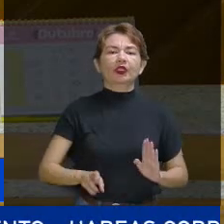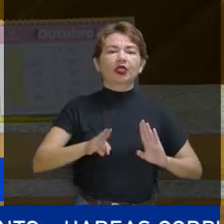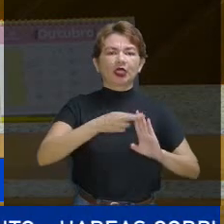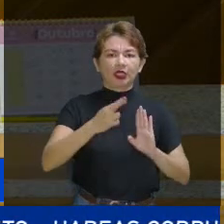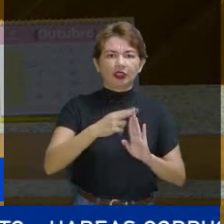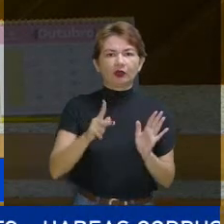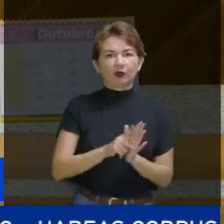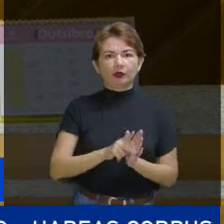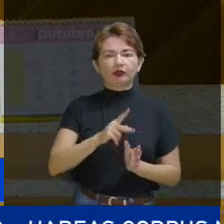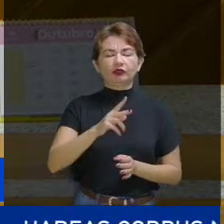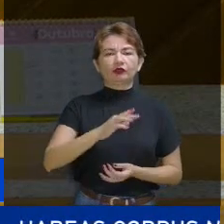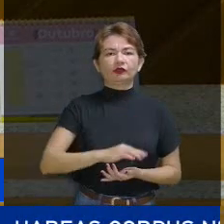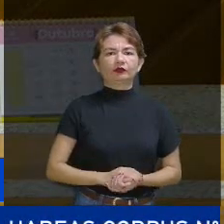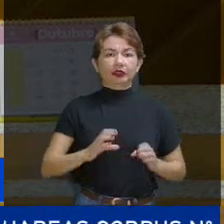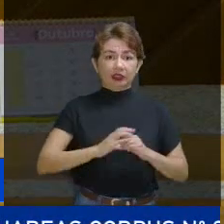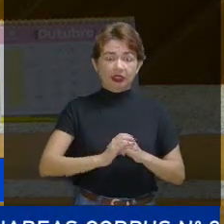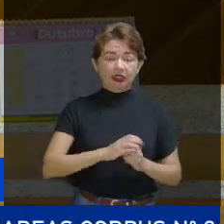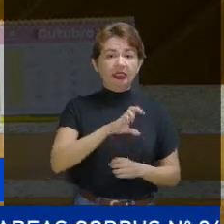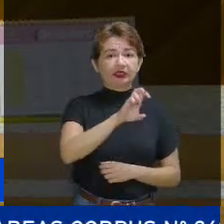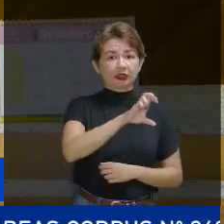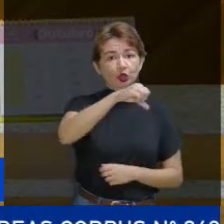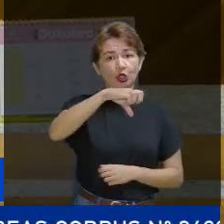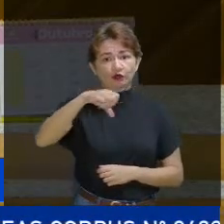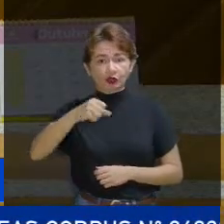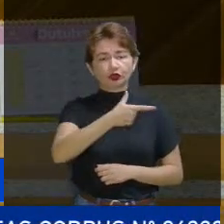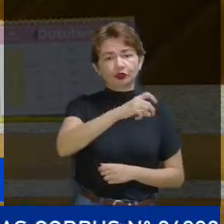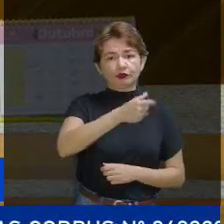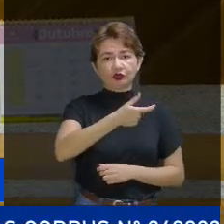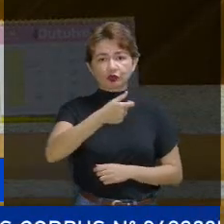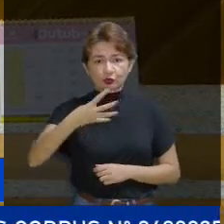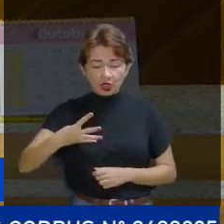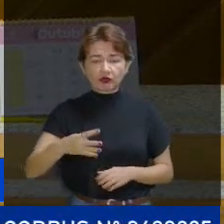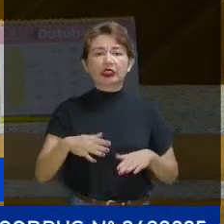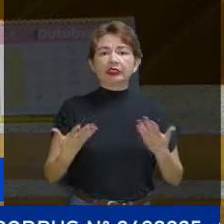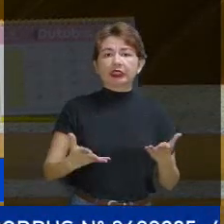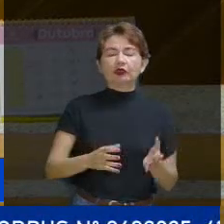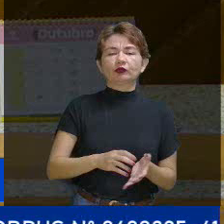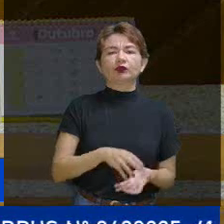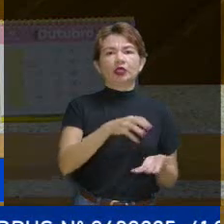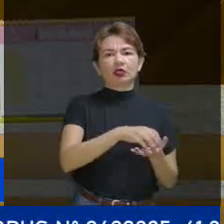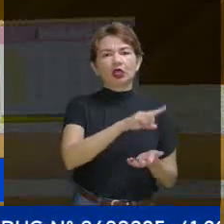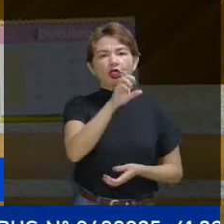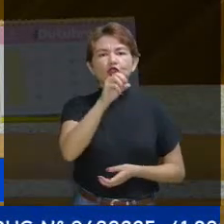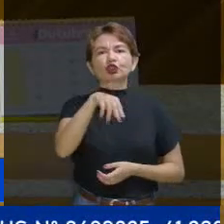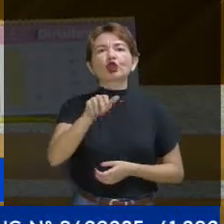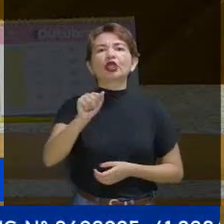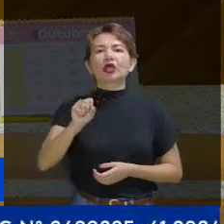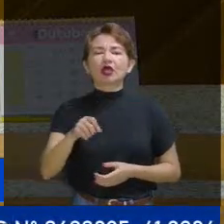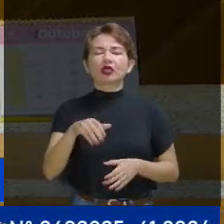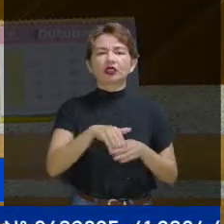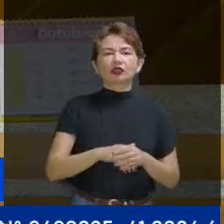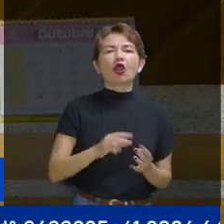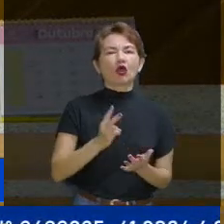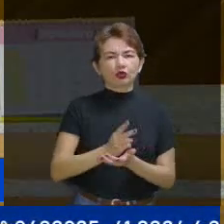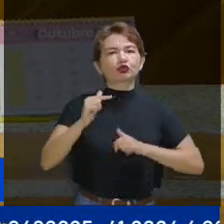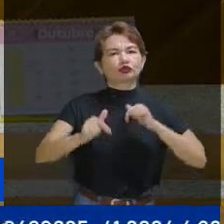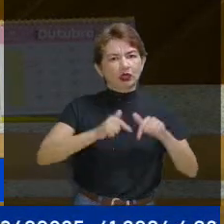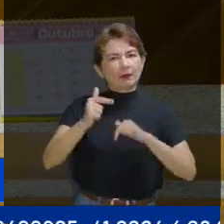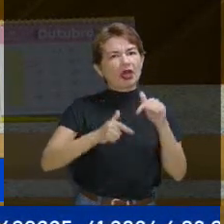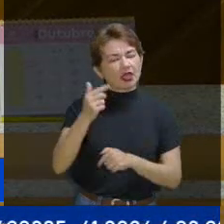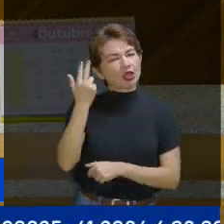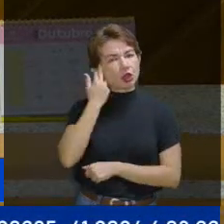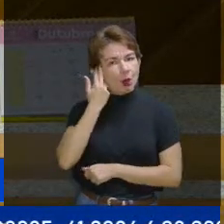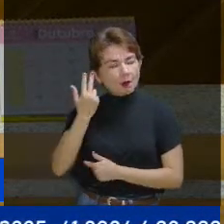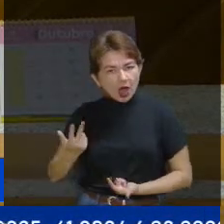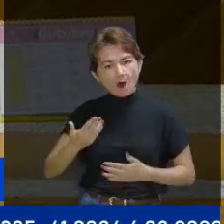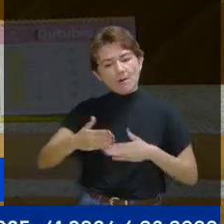Resolução TRE 599/2024 determinou que as zonas eleitorais continuassem exercendo suas funções de